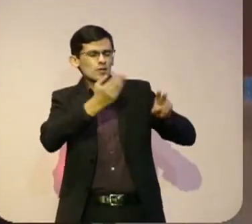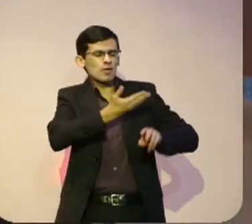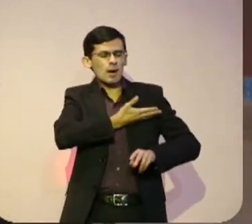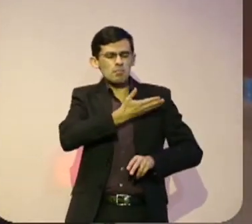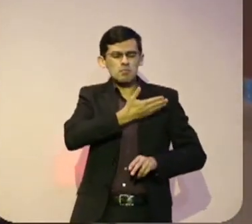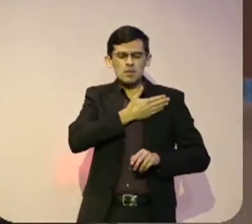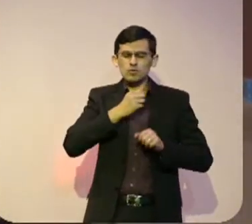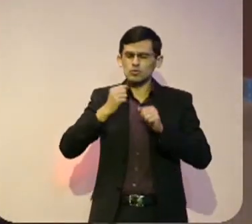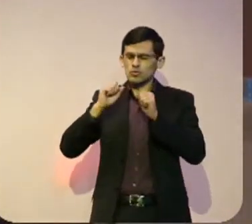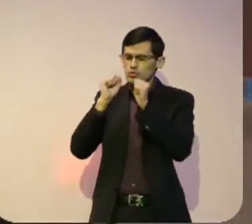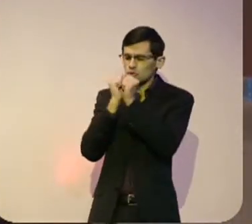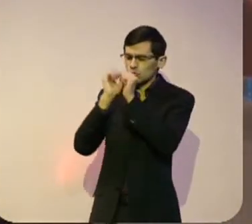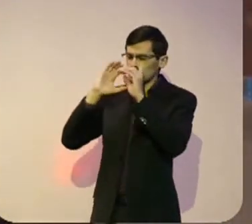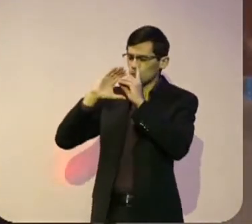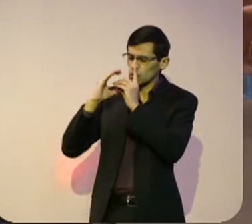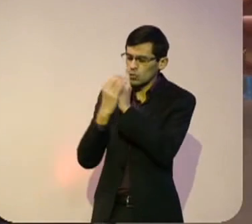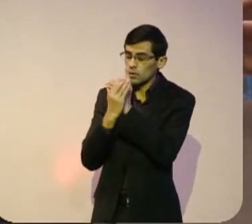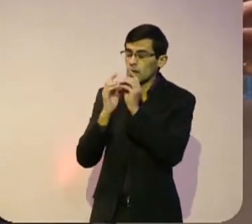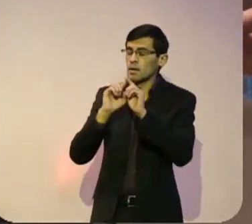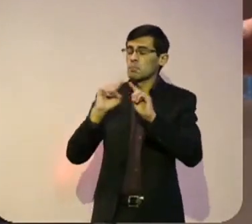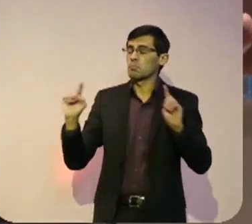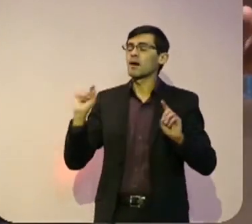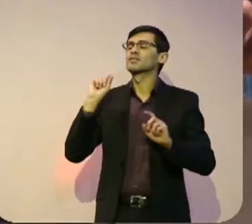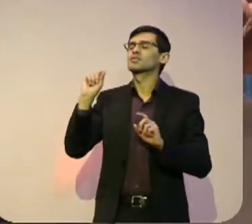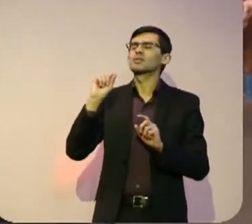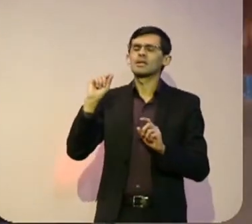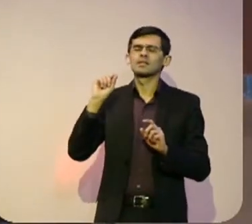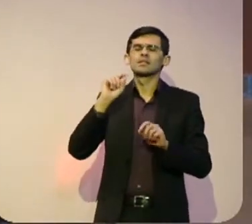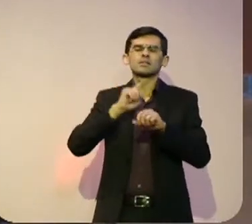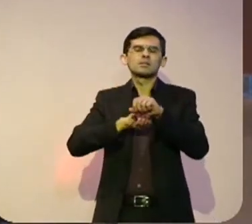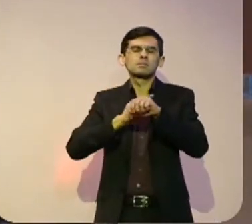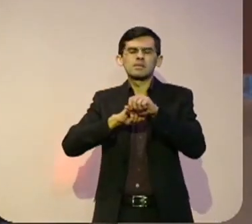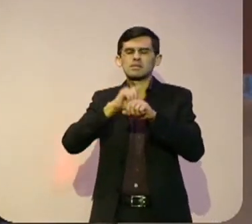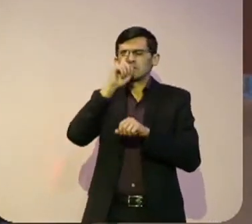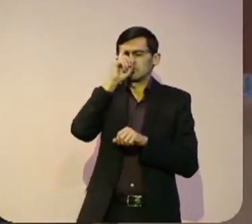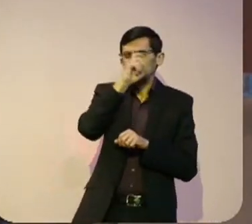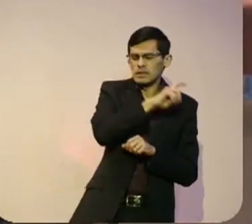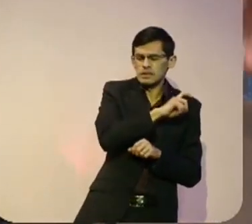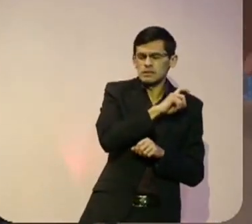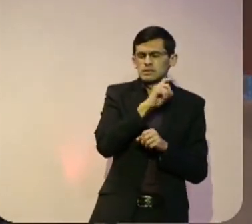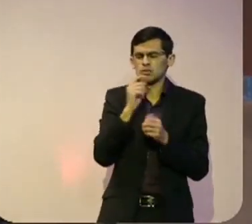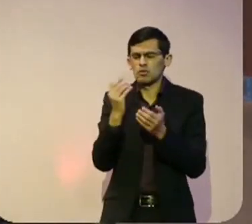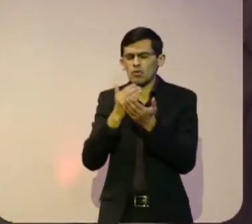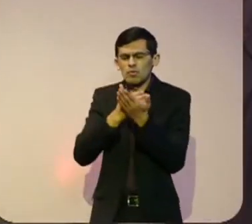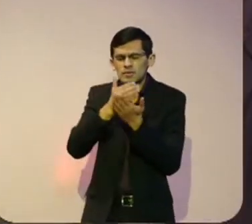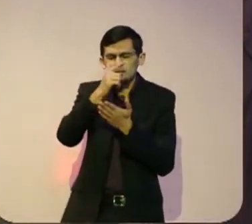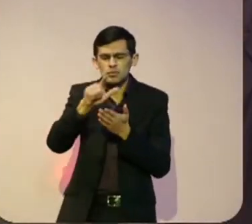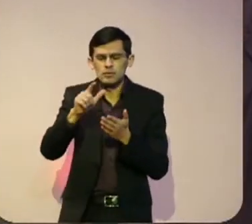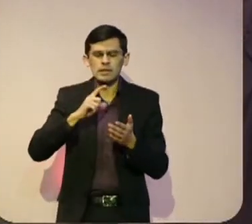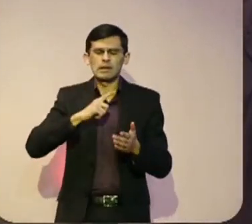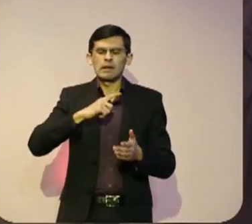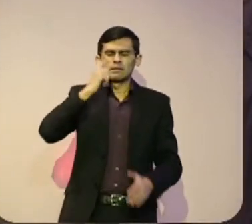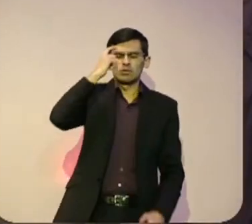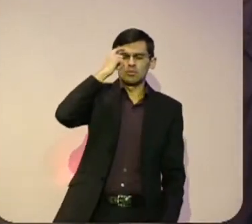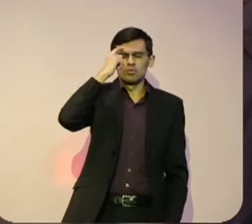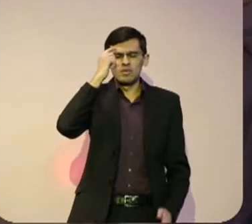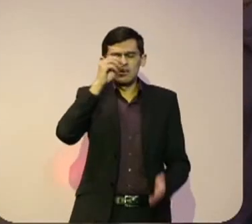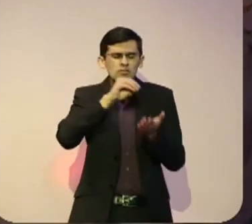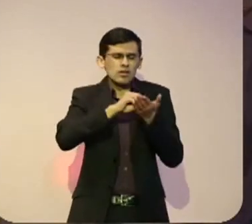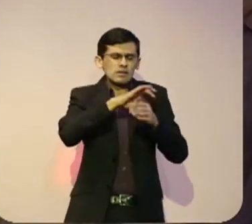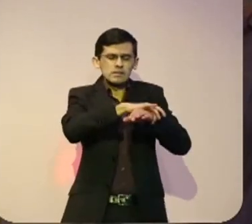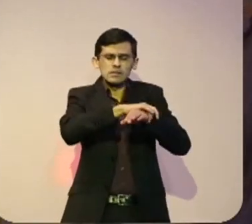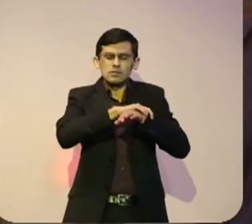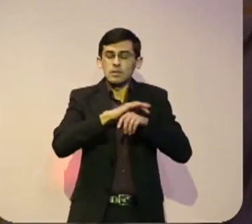aqui cultuando, mas ainda no meio desse recomeço, há tantas dúvidas, há tantas